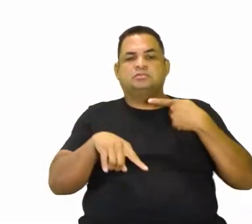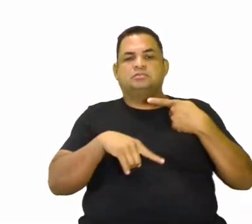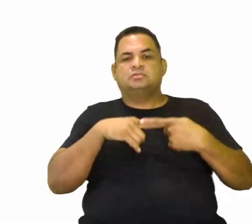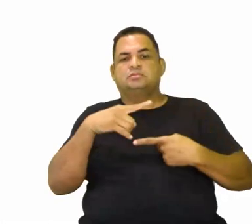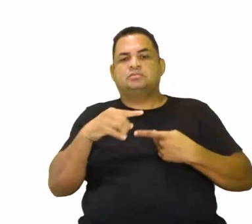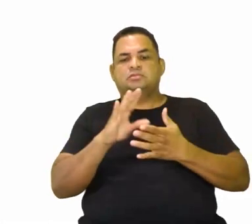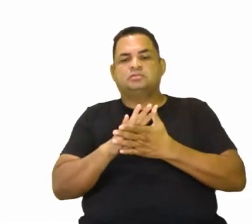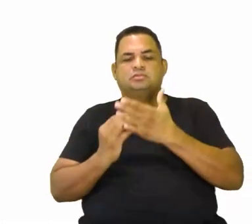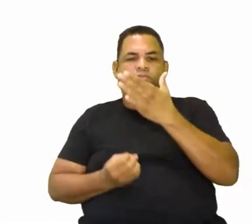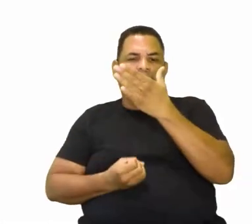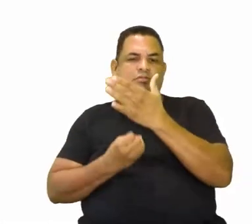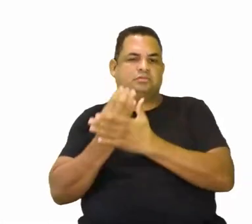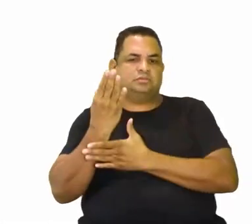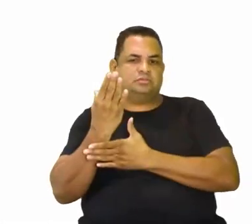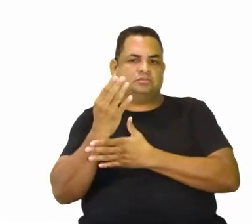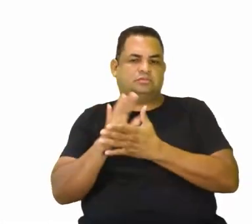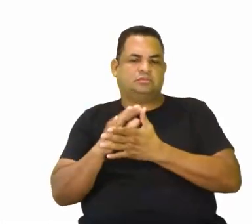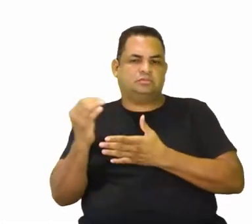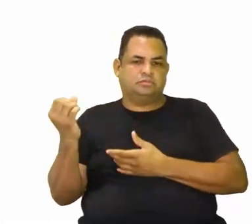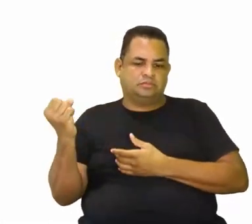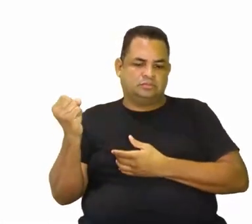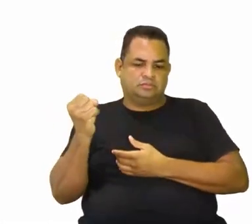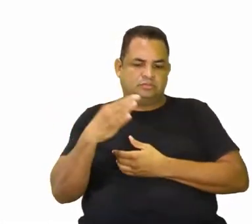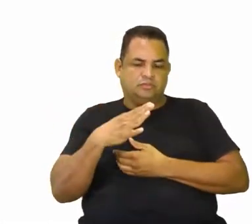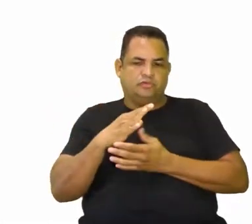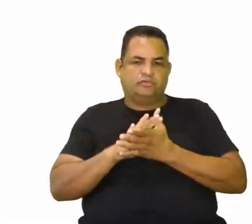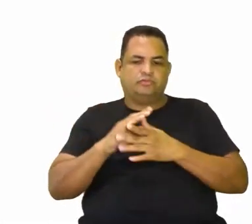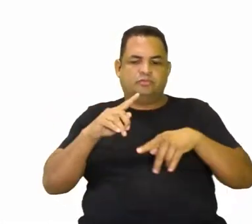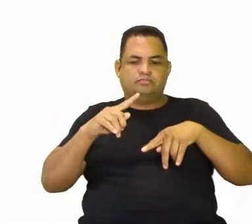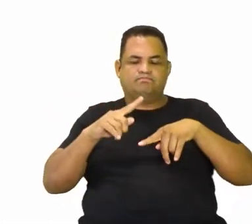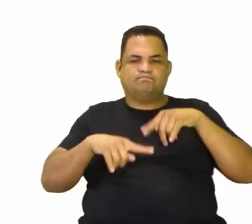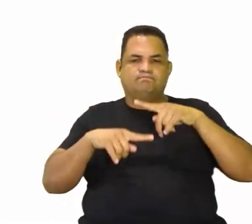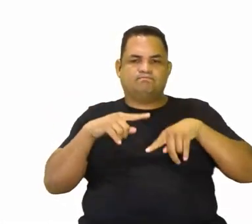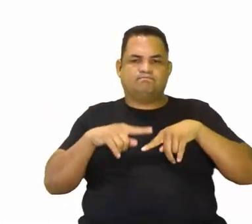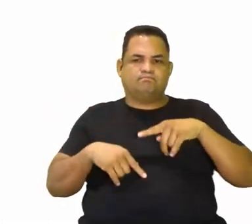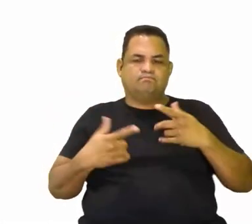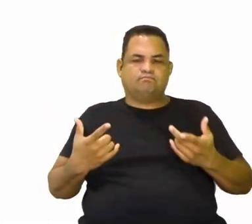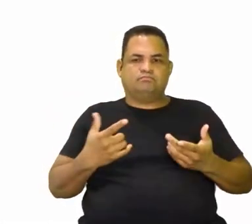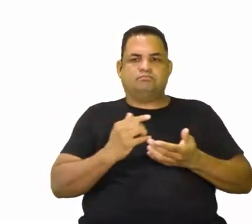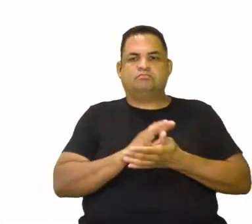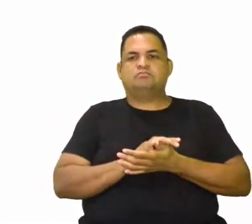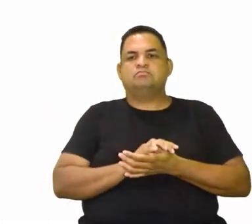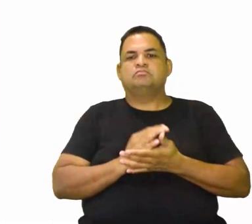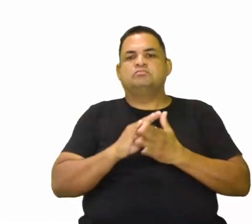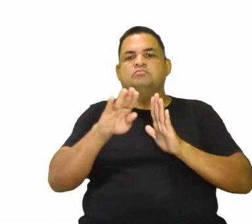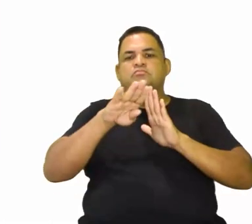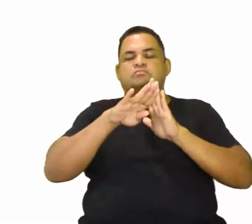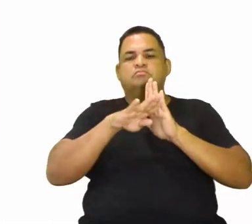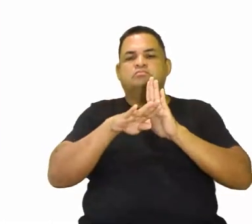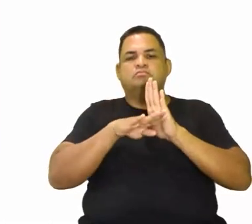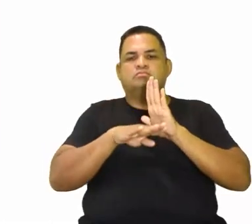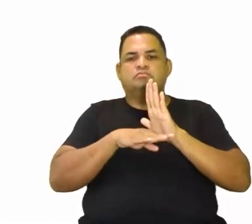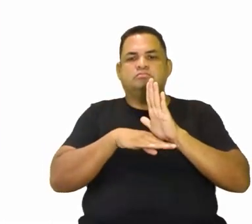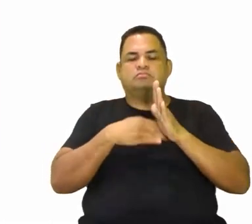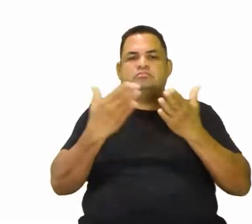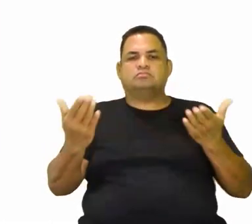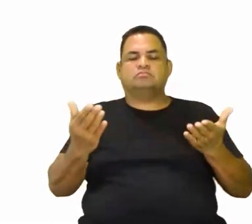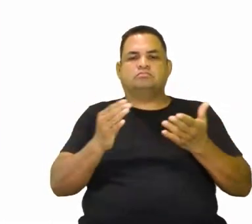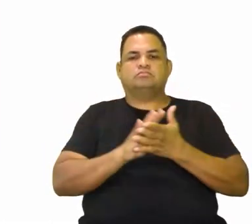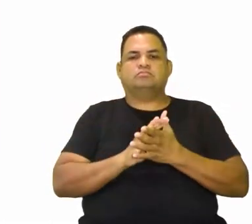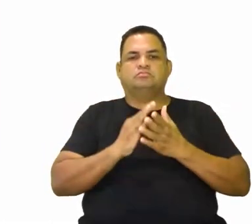eles vão dar origem ao que nós chamamos de produtos. Então aqui, para ser classificada como síntese